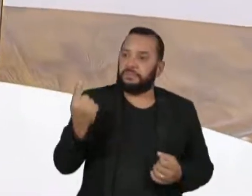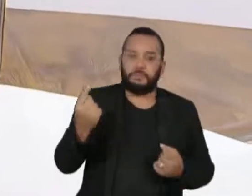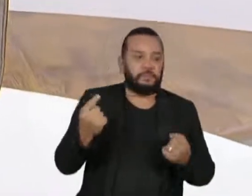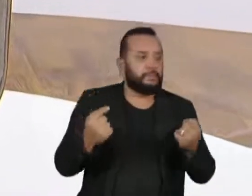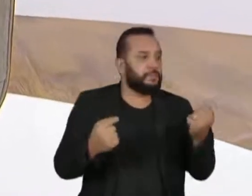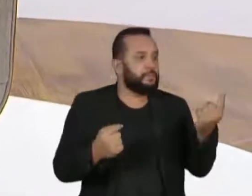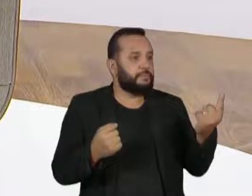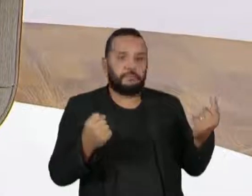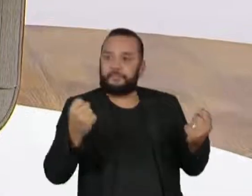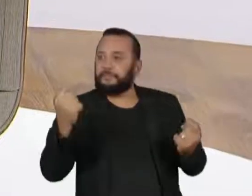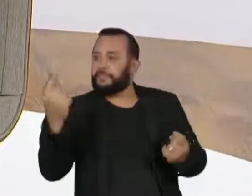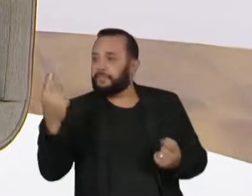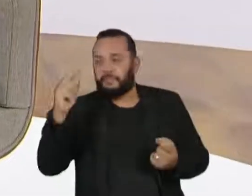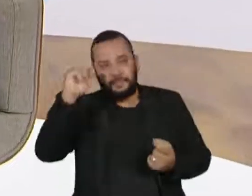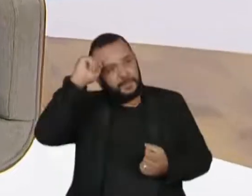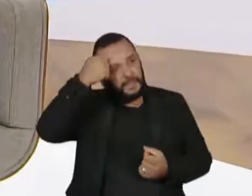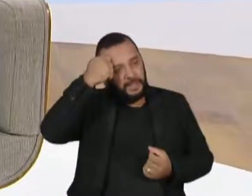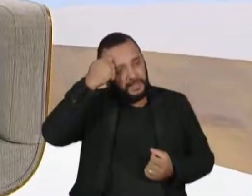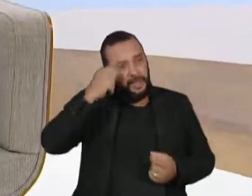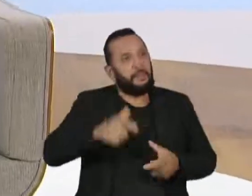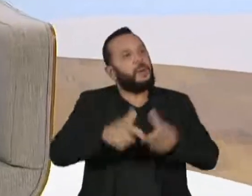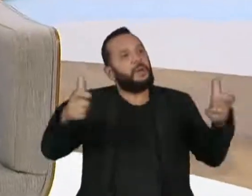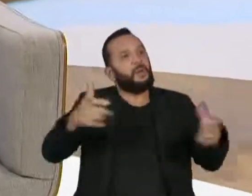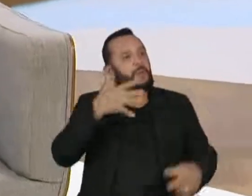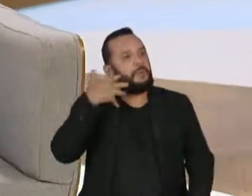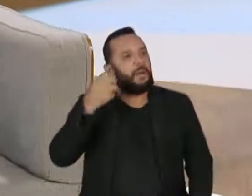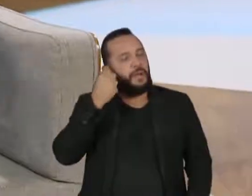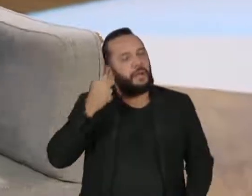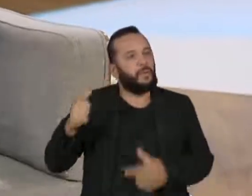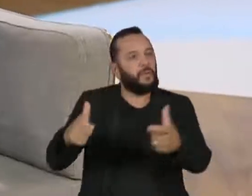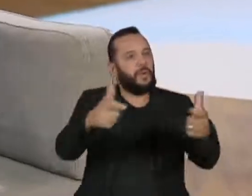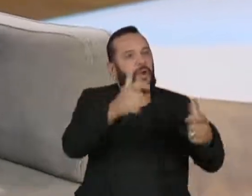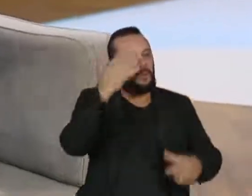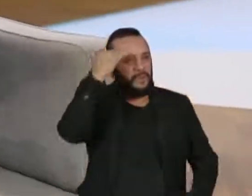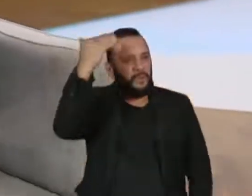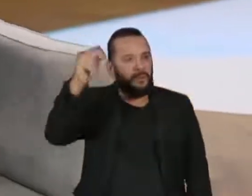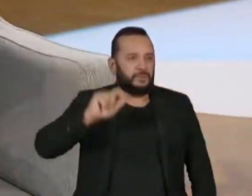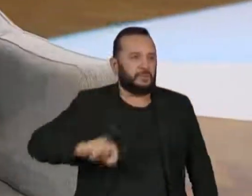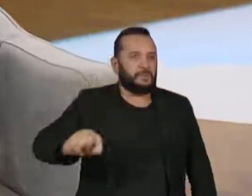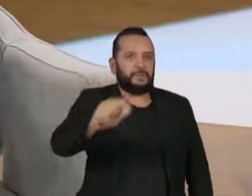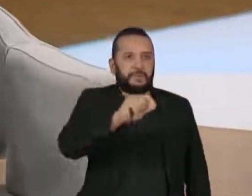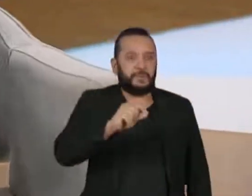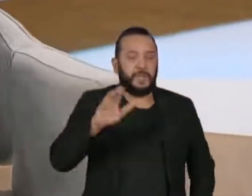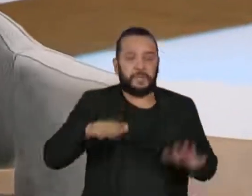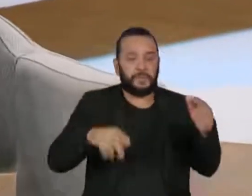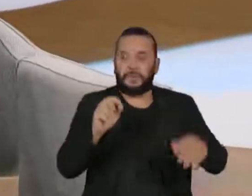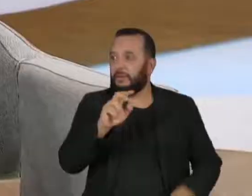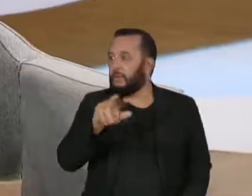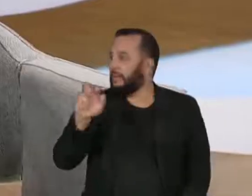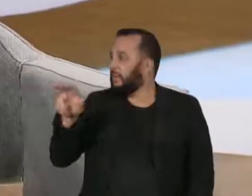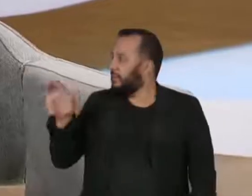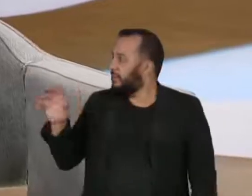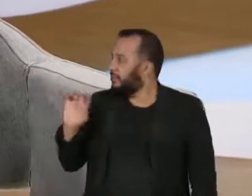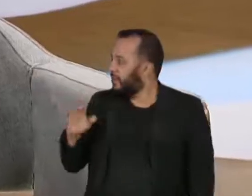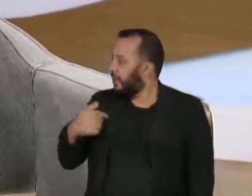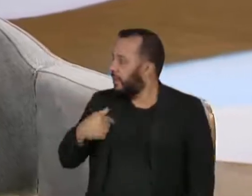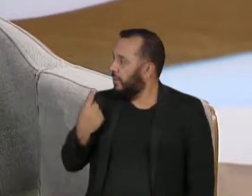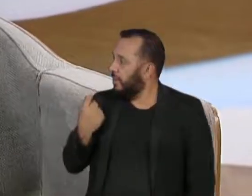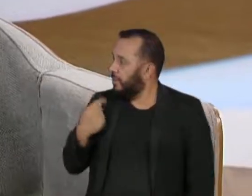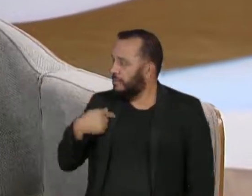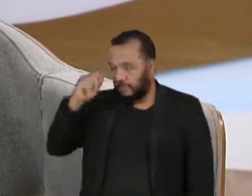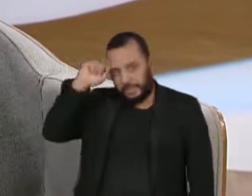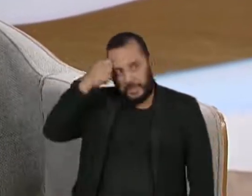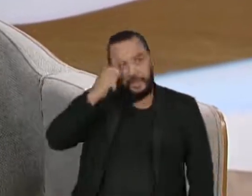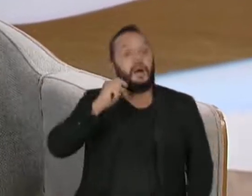lugares. Luanda também, Paula também. Muitas vezes, a gente olha em volta e só temos nós. Durante muitos anos foi